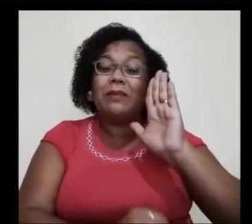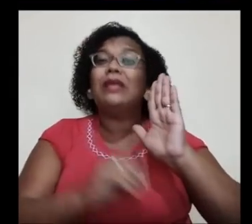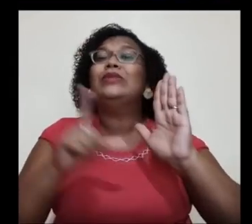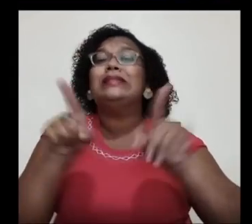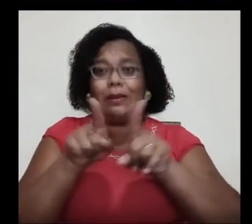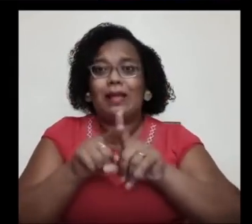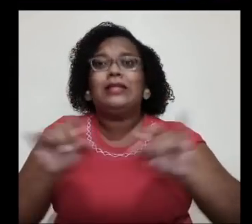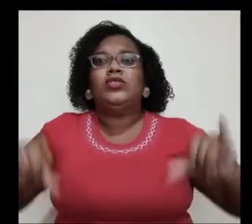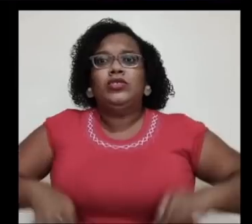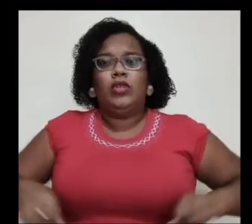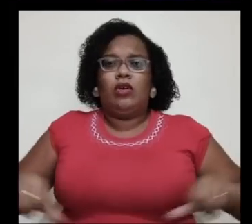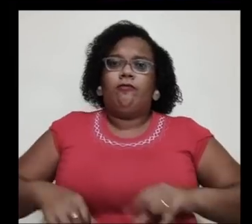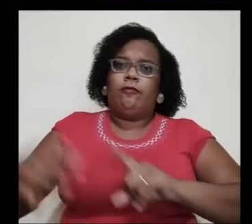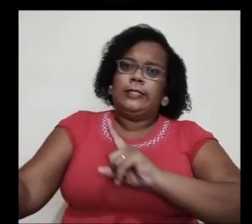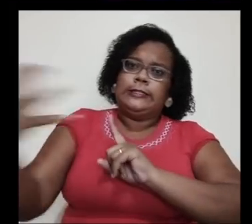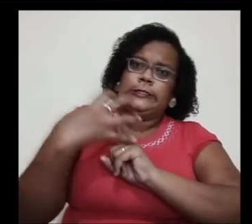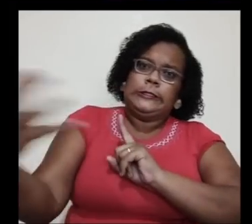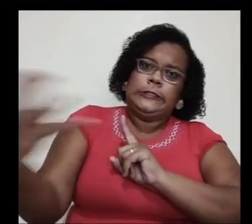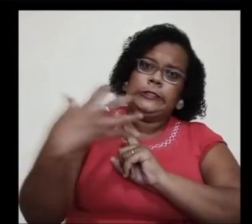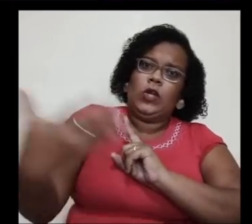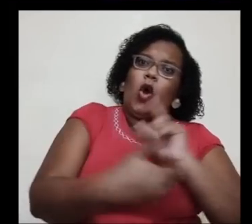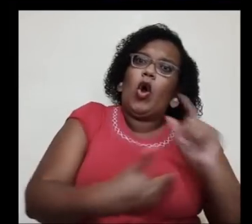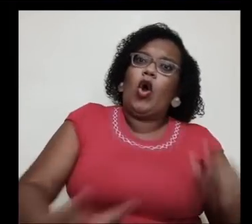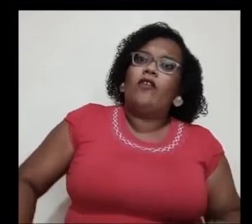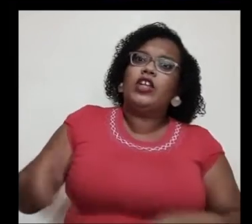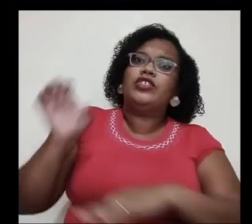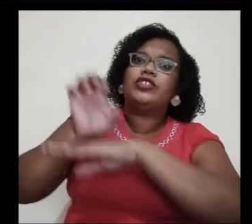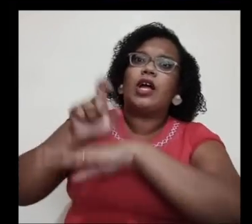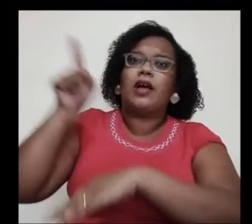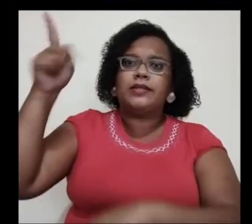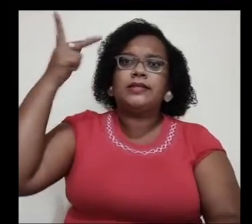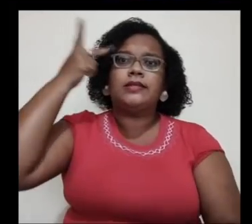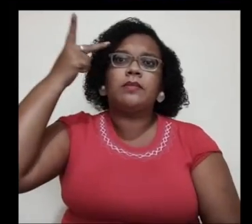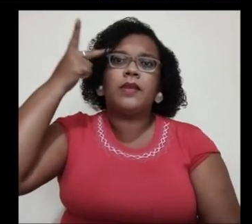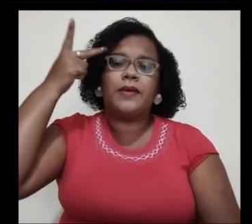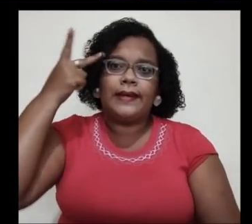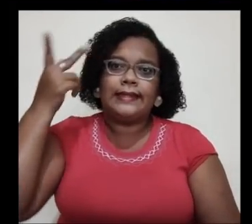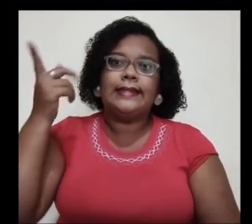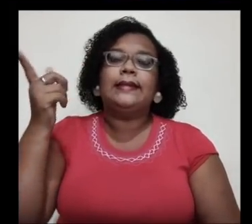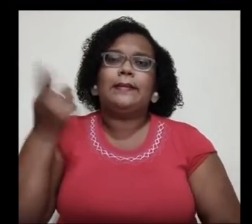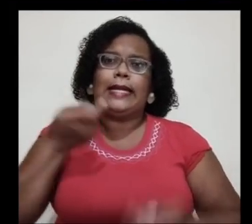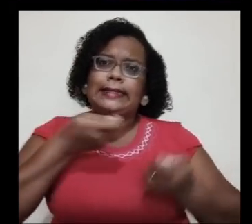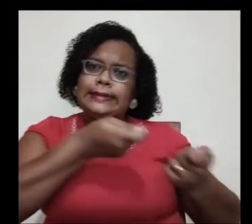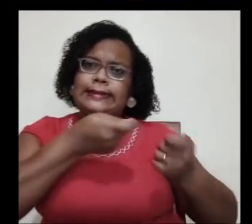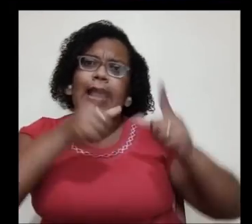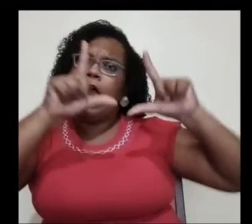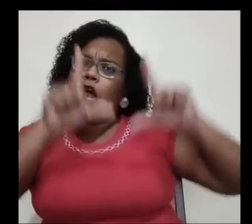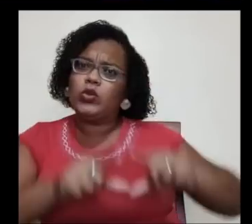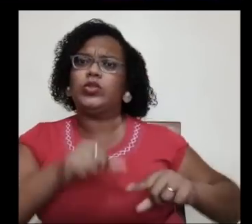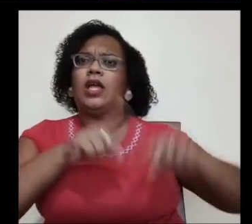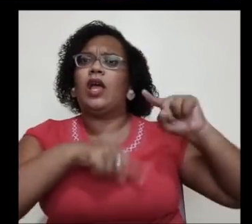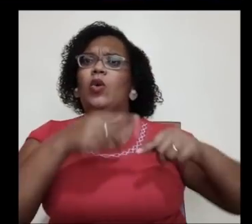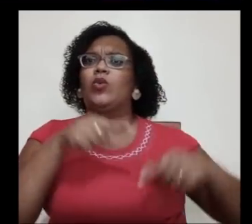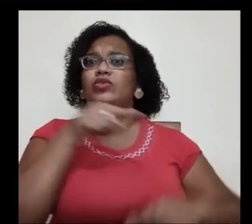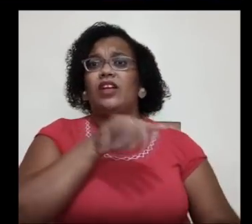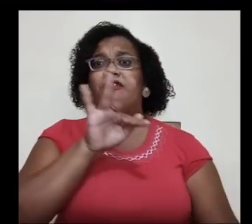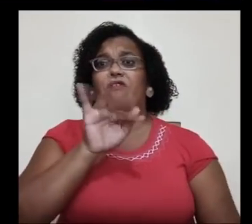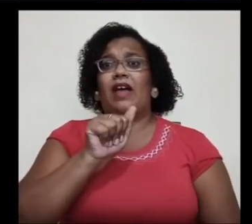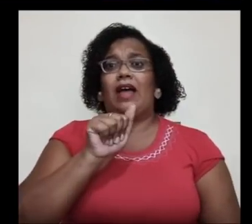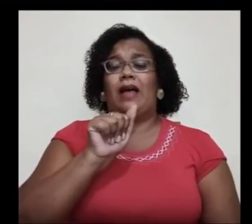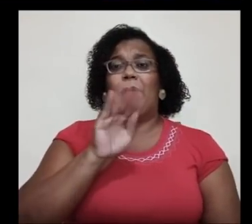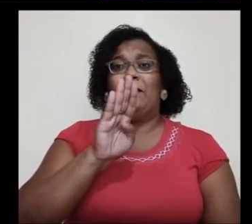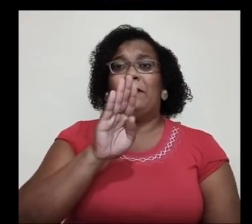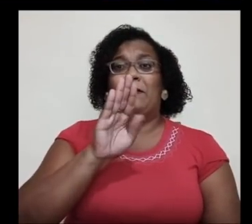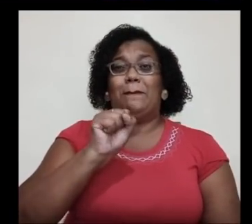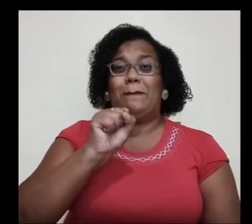da FAPESP. Nós estamos numa campanha junto com a comunidade científica de São Paulo para impedir essa redução de recursos, que seria